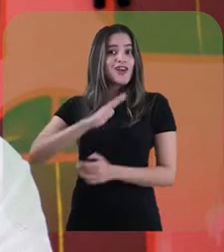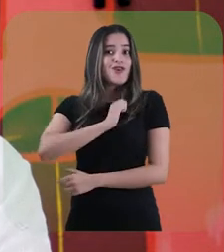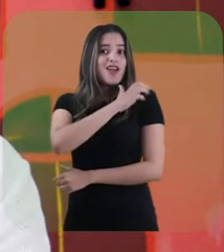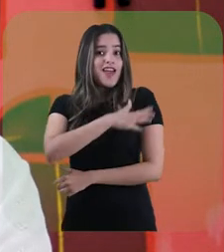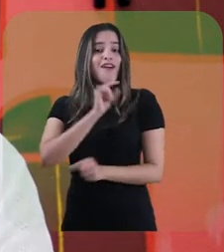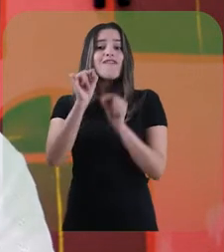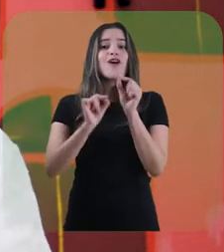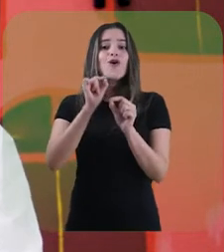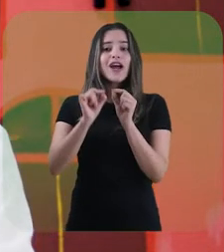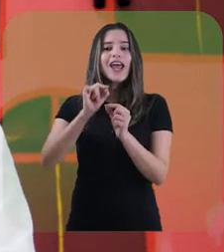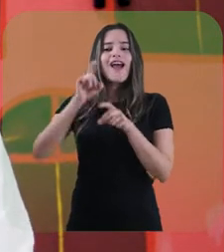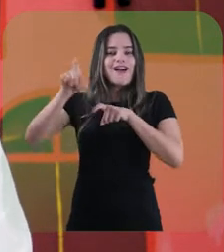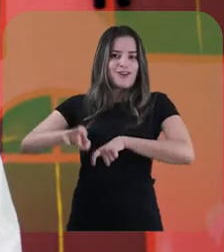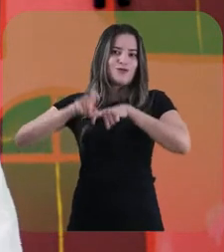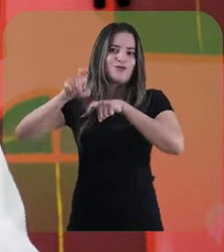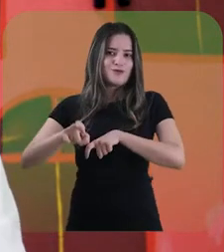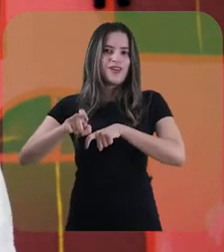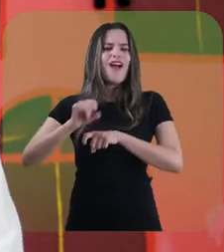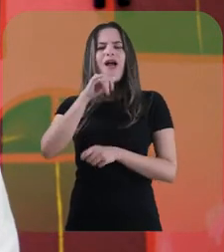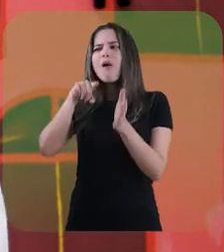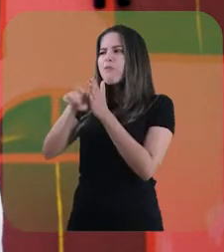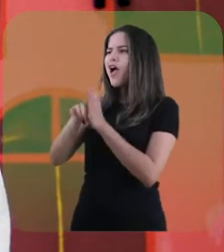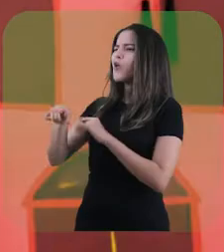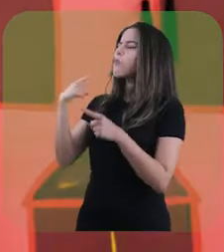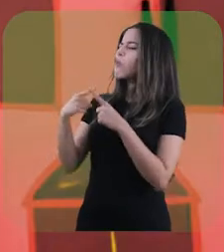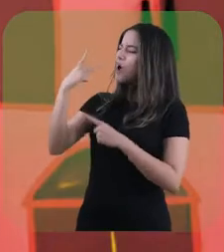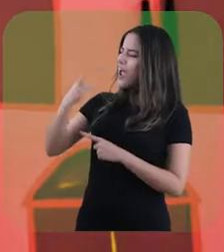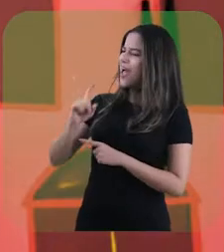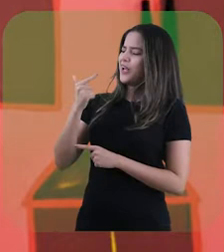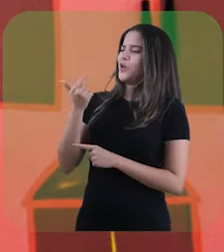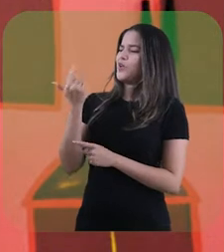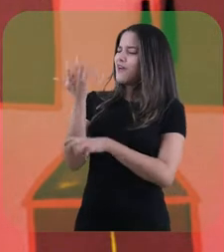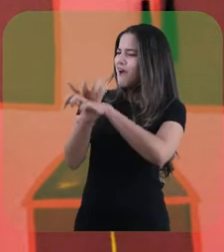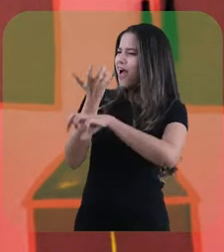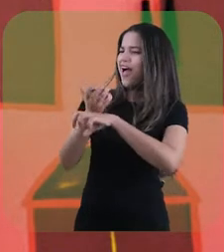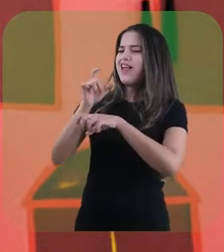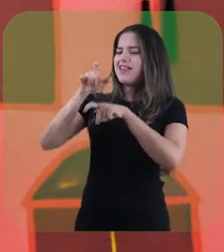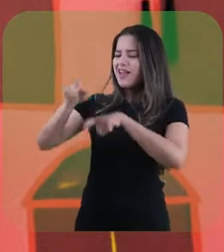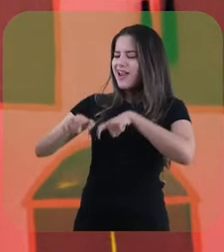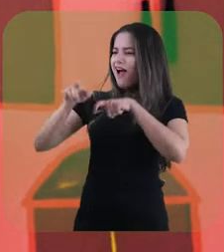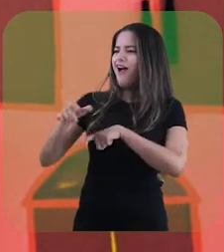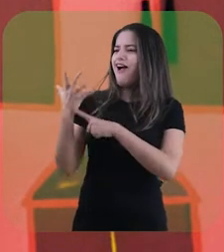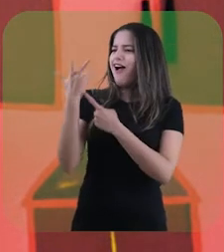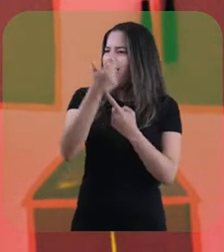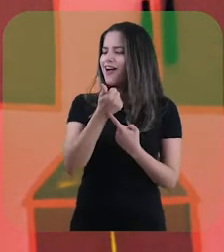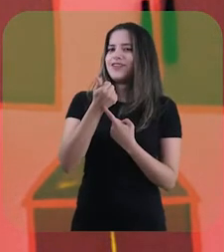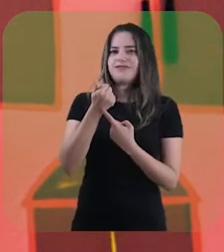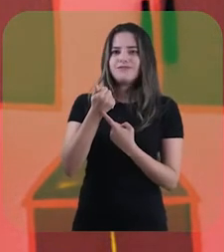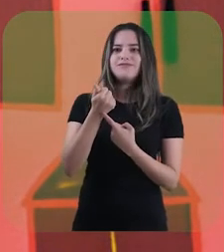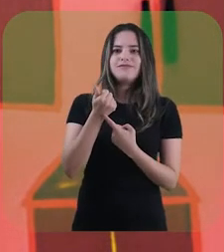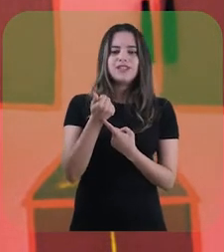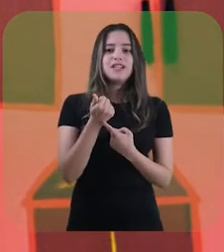e tu às vezes até queixando porque vocês não tem uma cadeira os cursos aqui não tem uma cadeira sobre Art o e popular da Zona